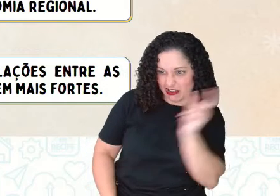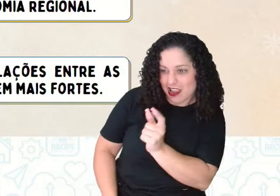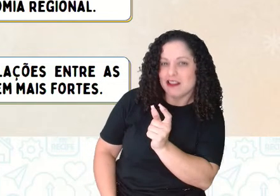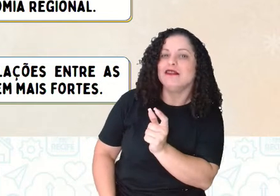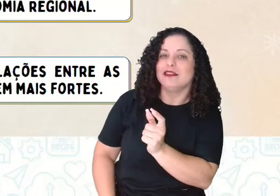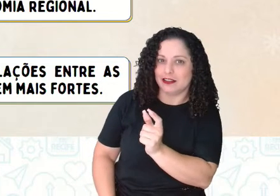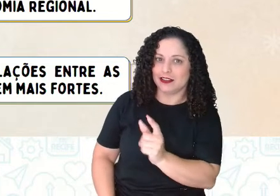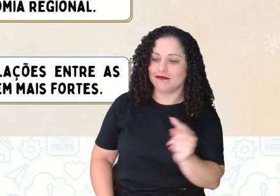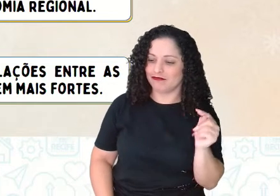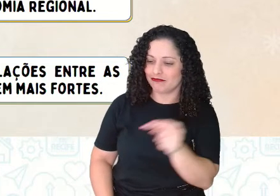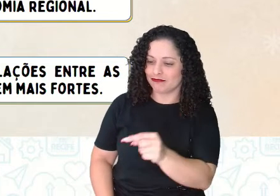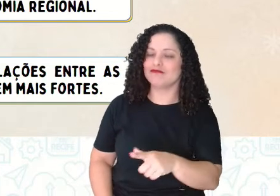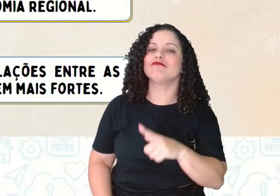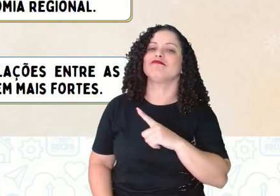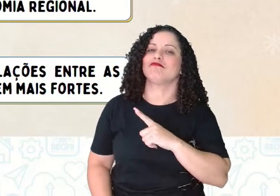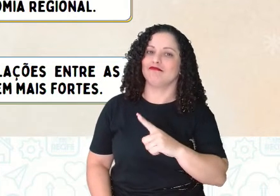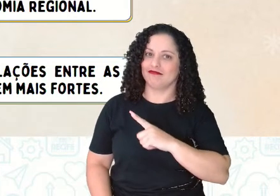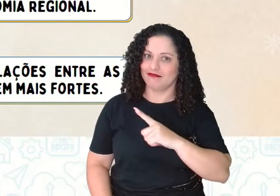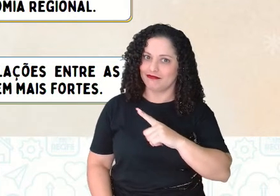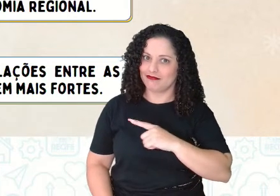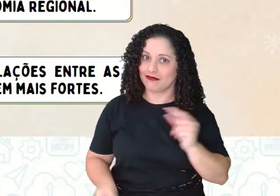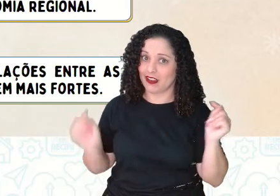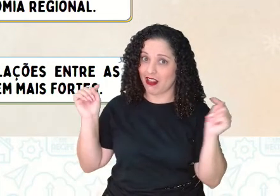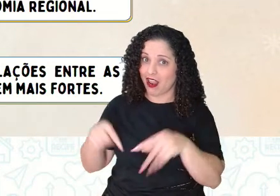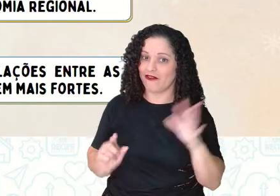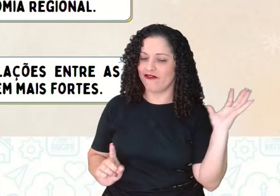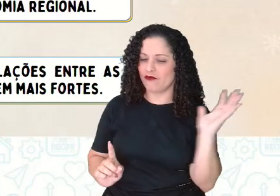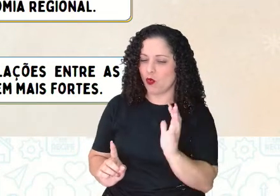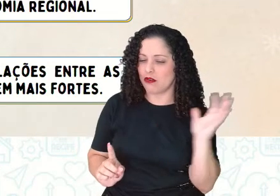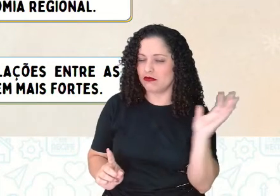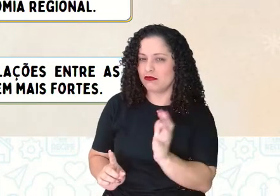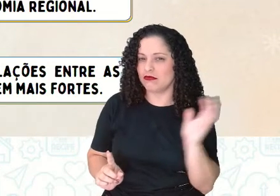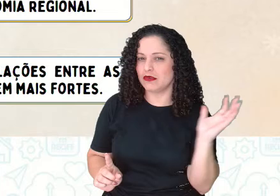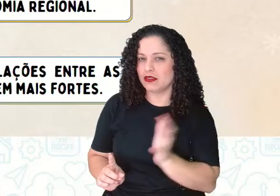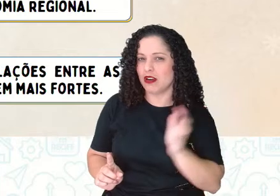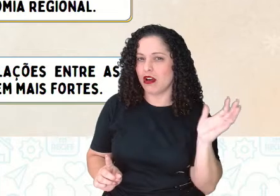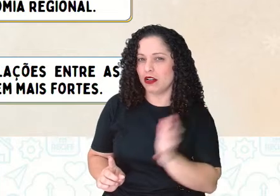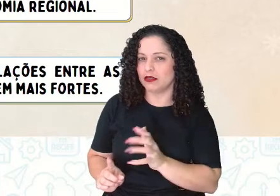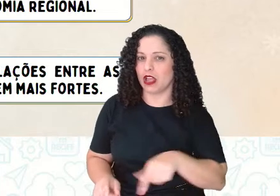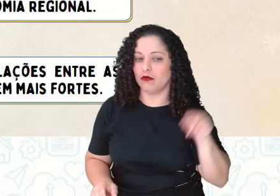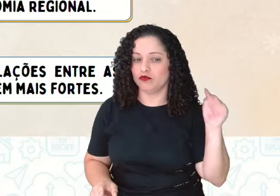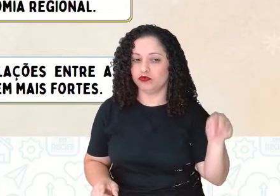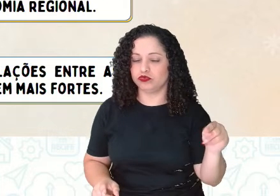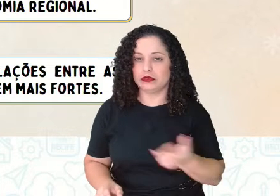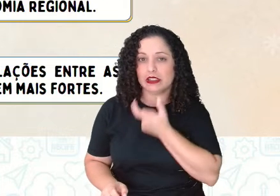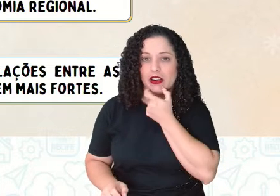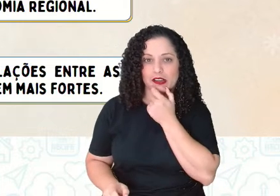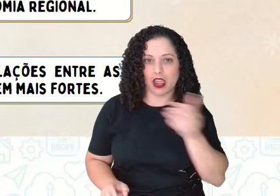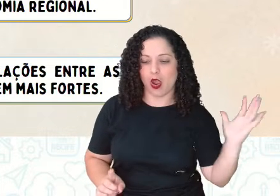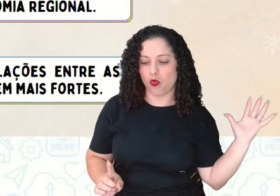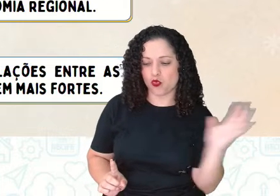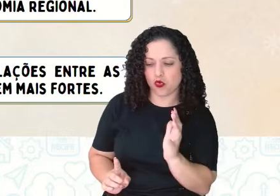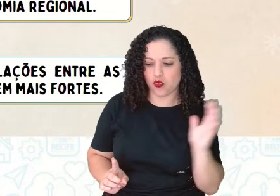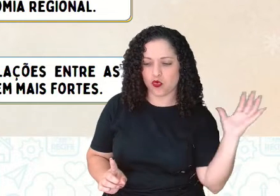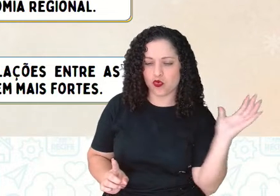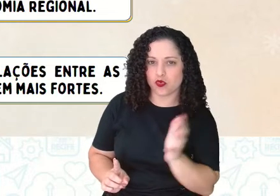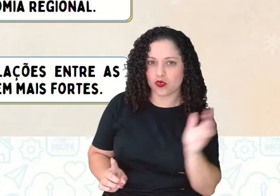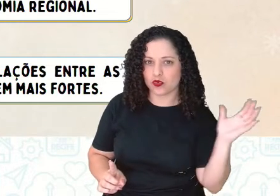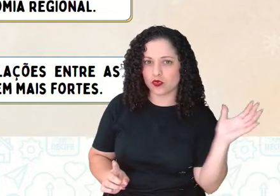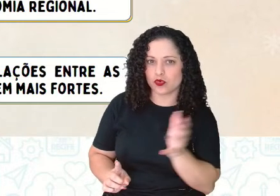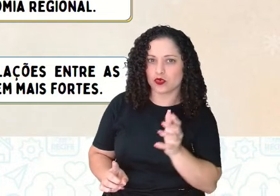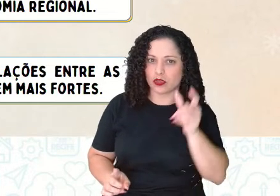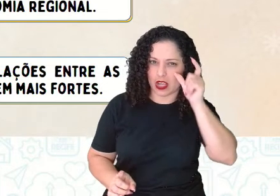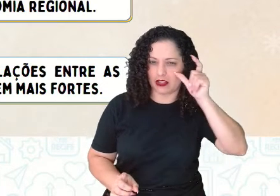fortes. Então aí existia uma interferência maior, né, da metrópole, da Inglaterra, em relação a